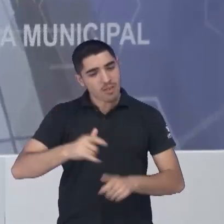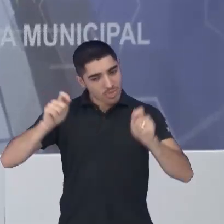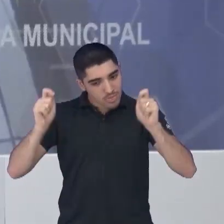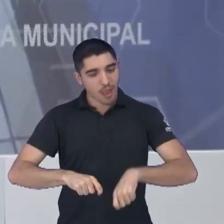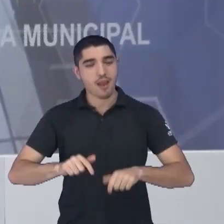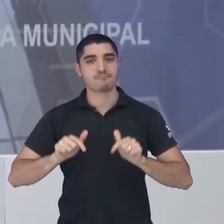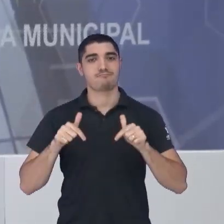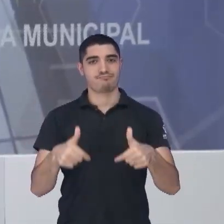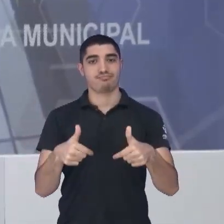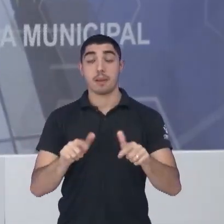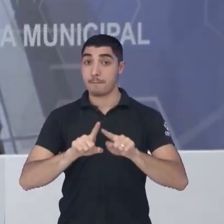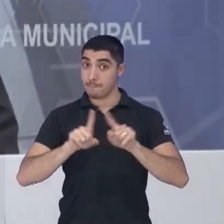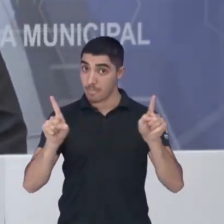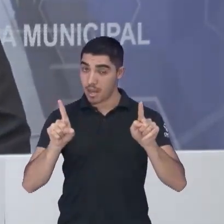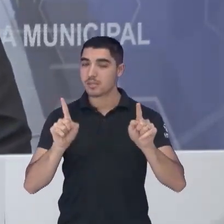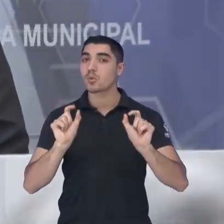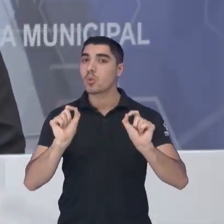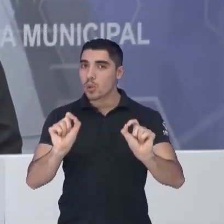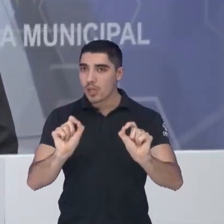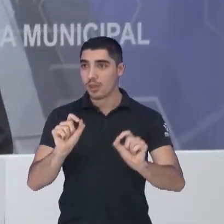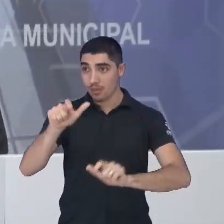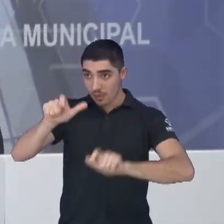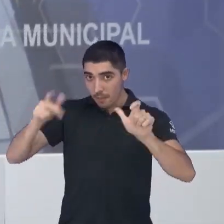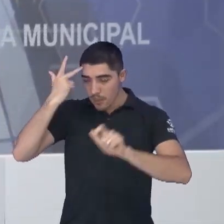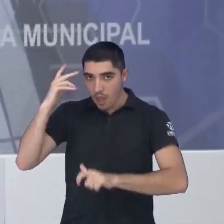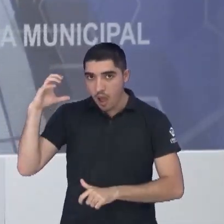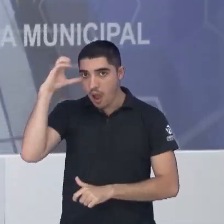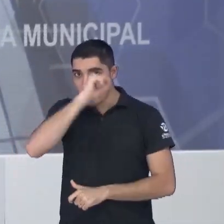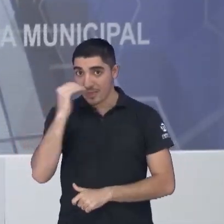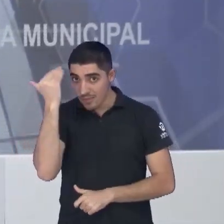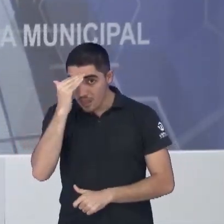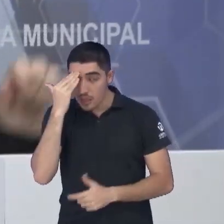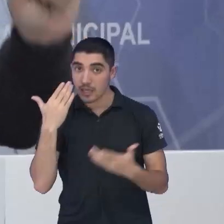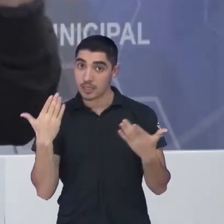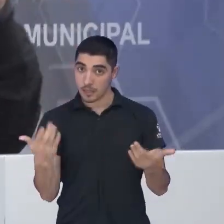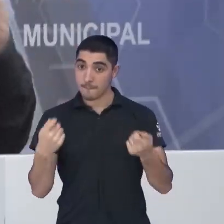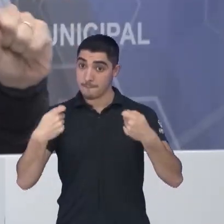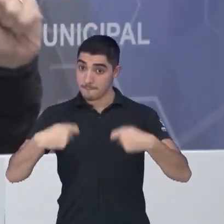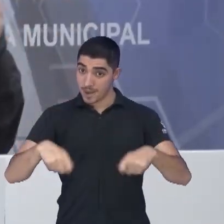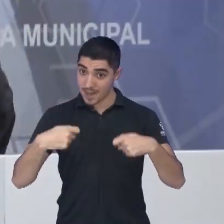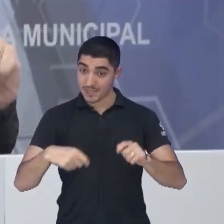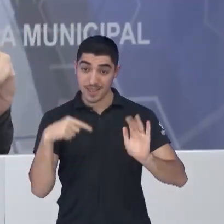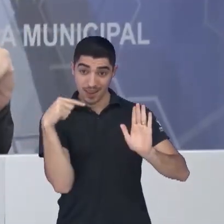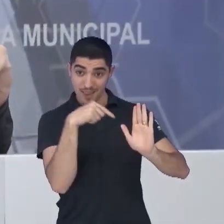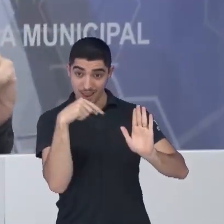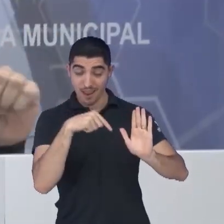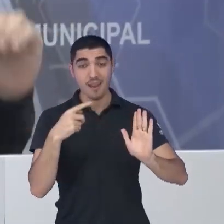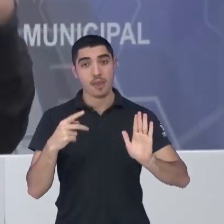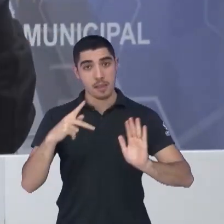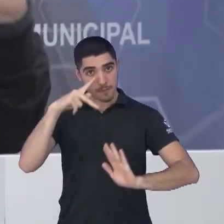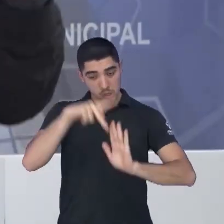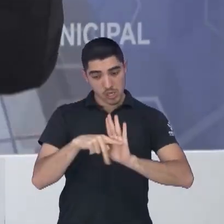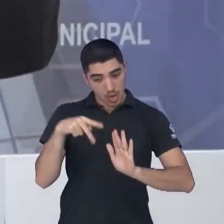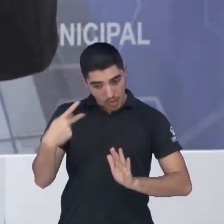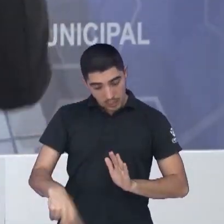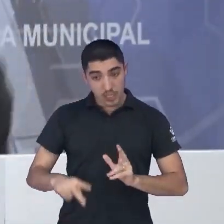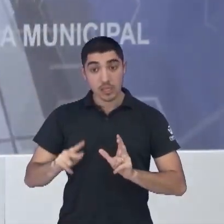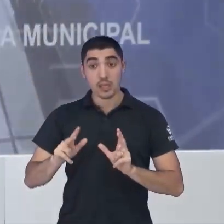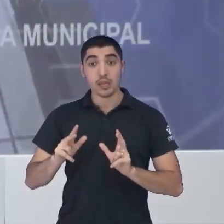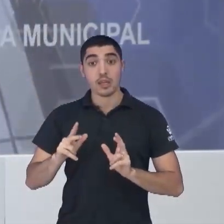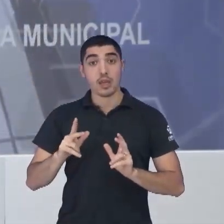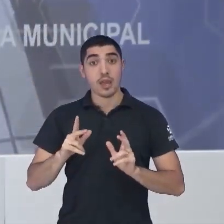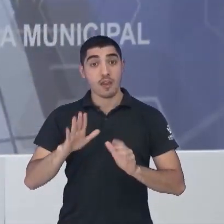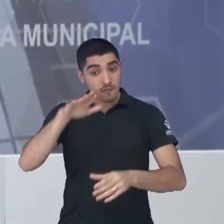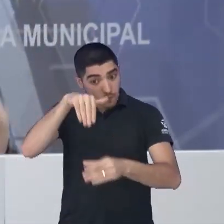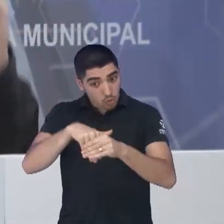gente mostre que é possível fazer, a gente precisa votar no plenário o texto